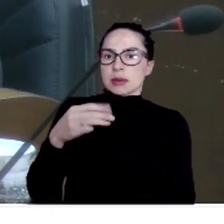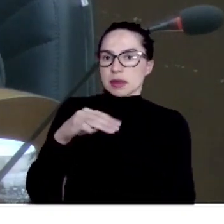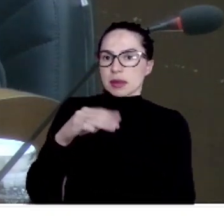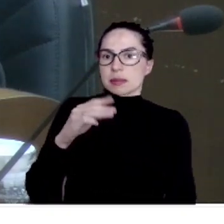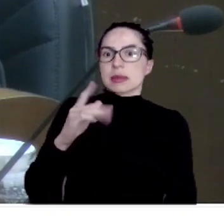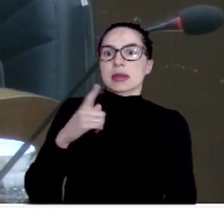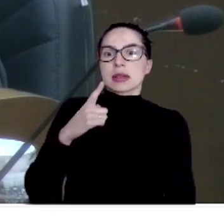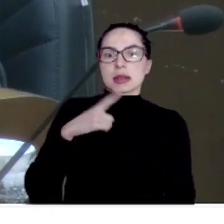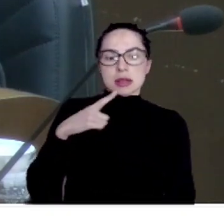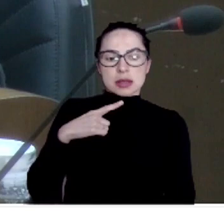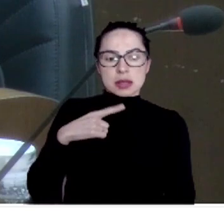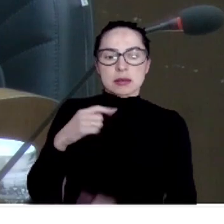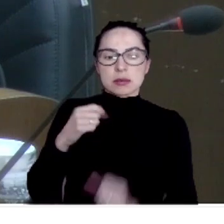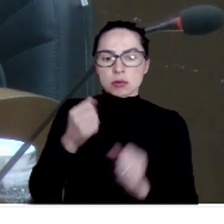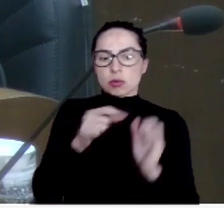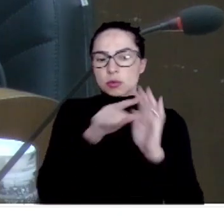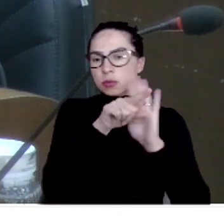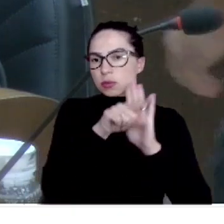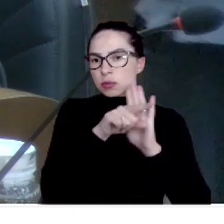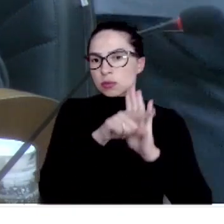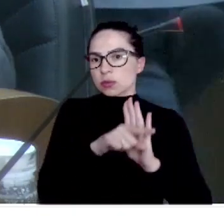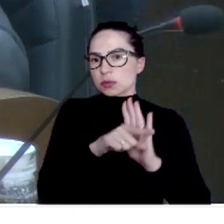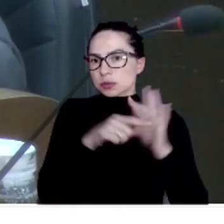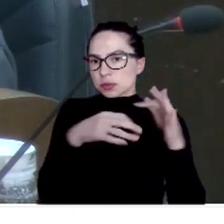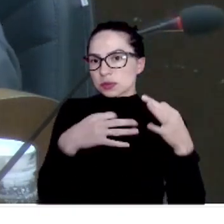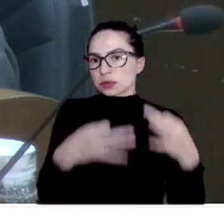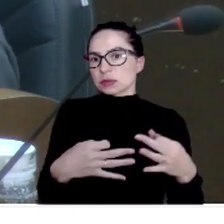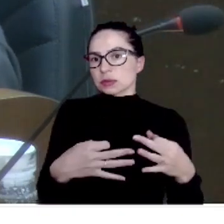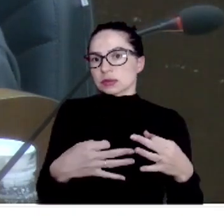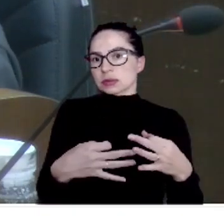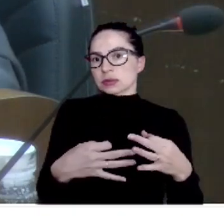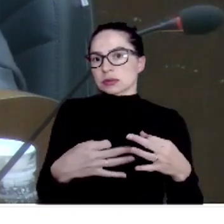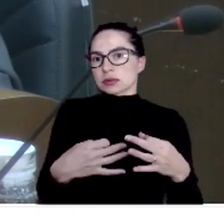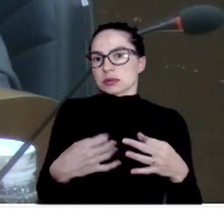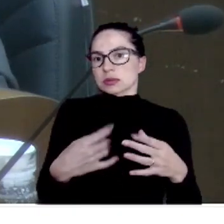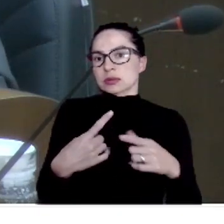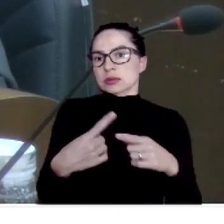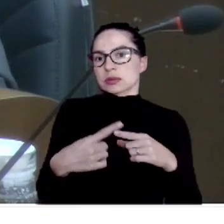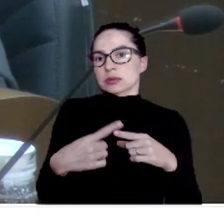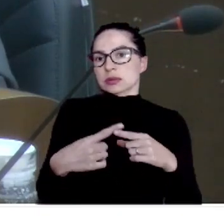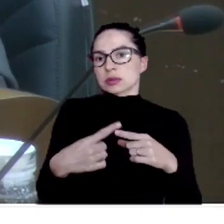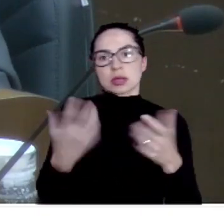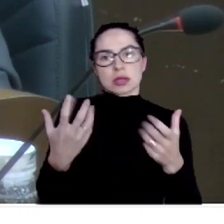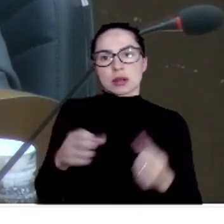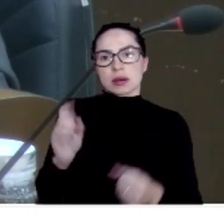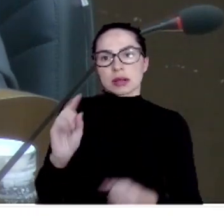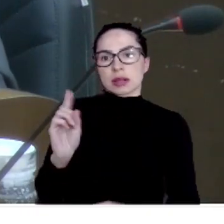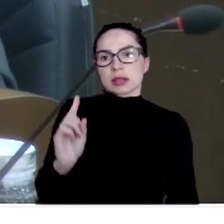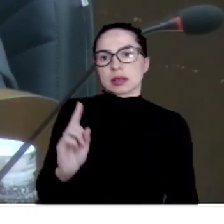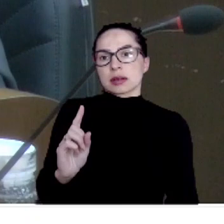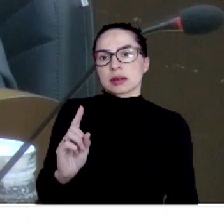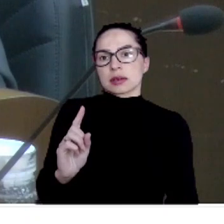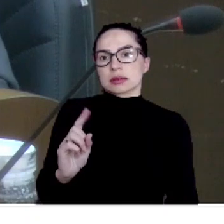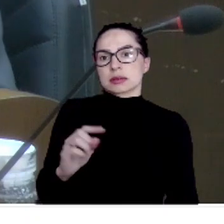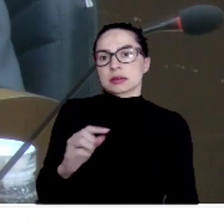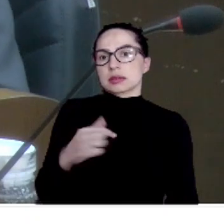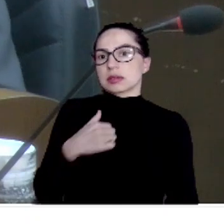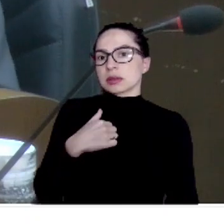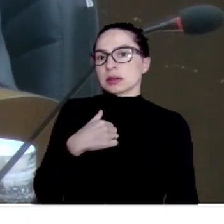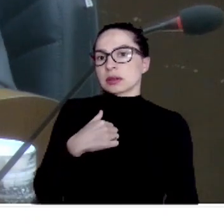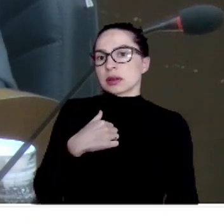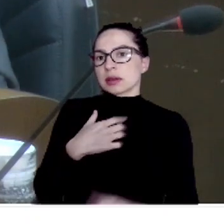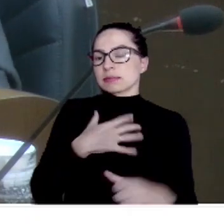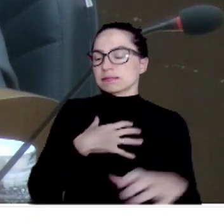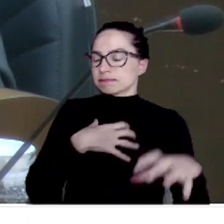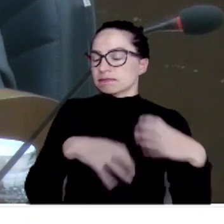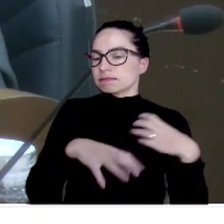a investigação correta, porque isso é inaceitável. Fica aqui a minha